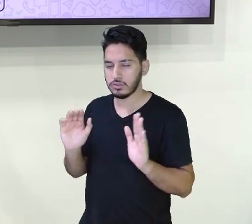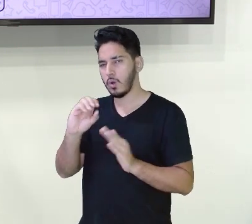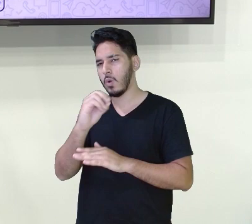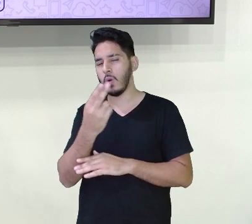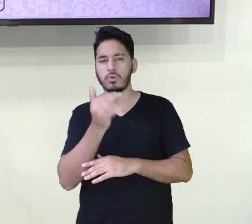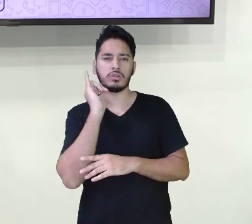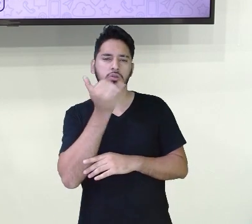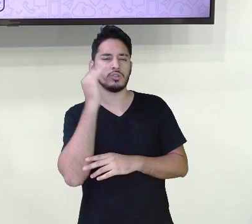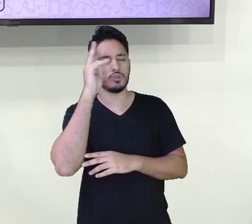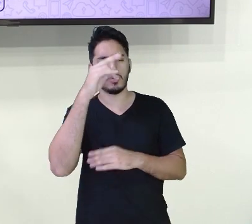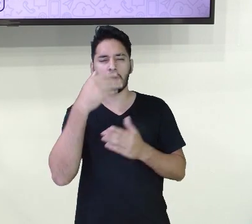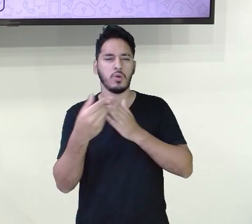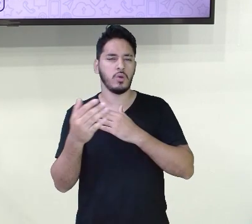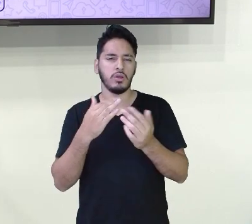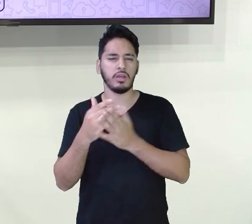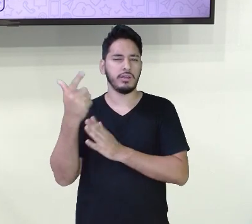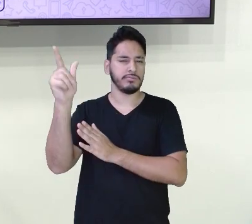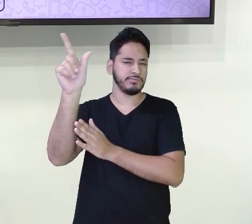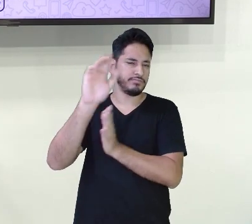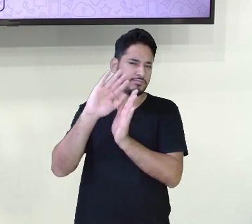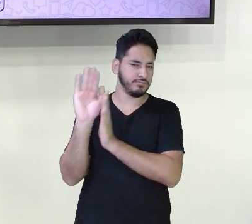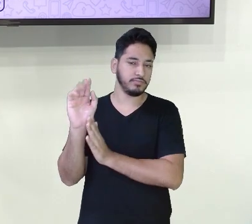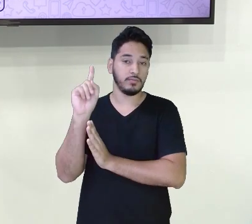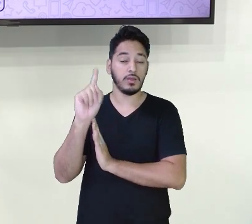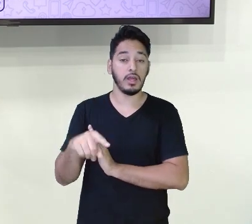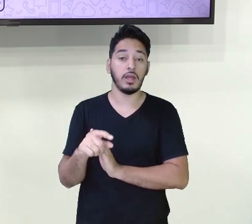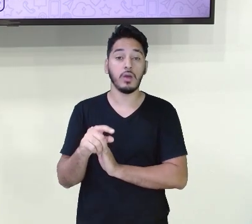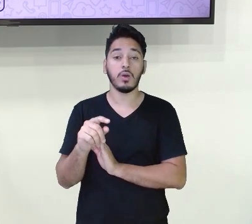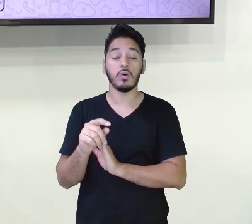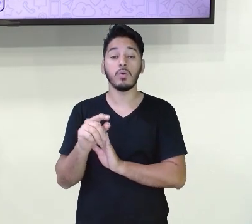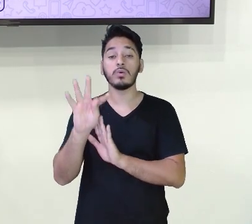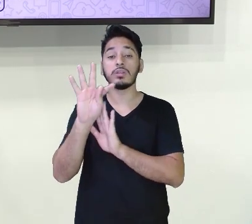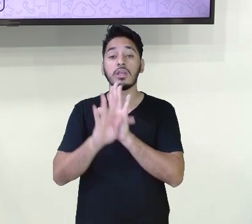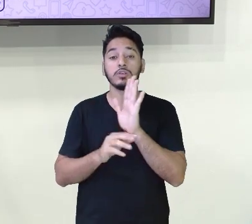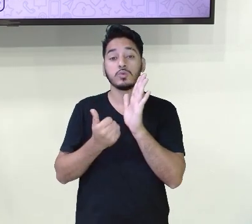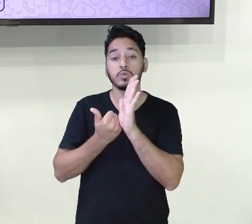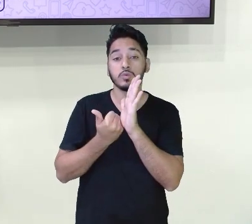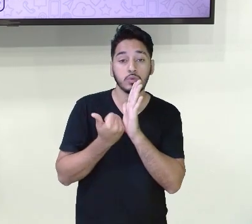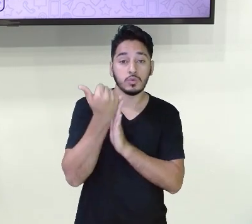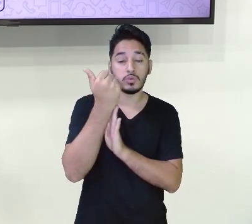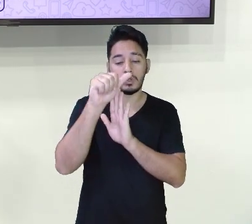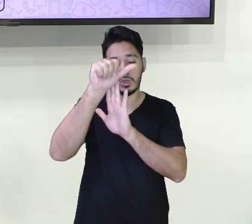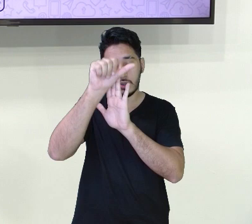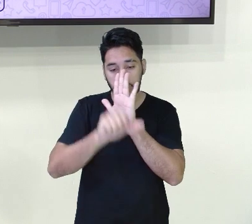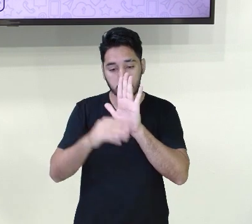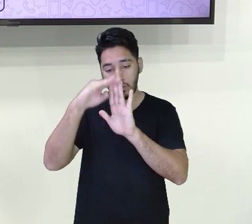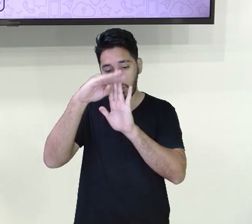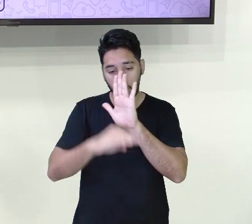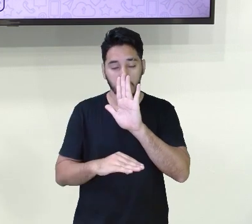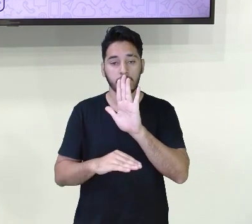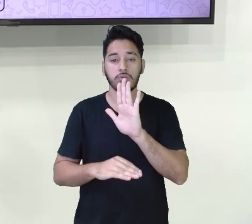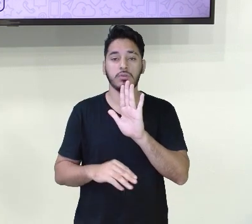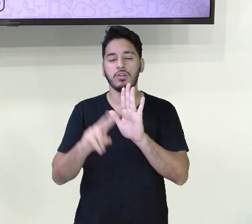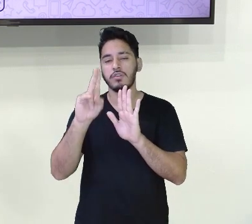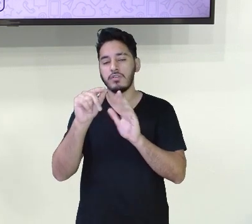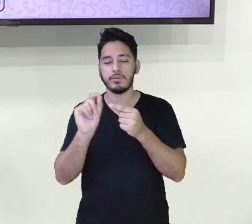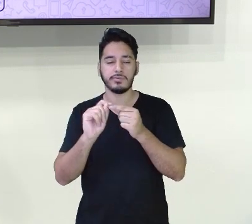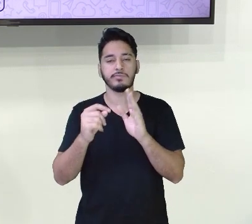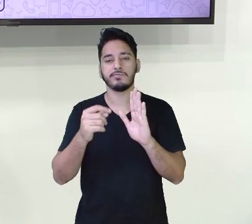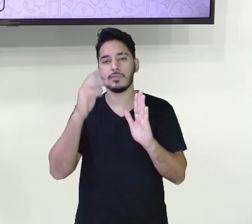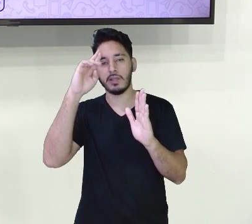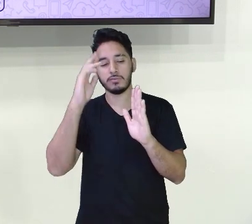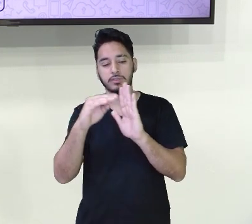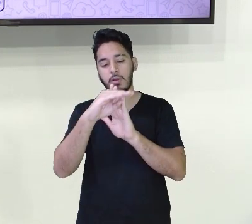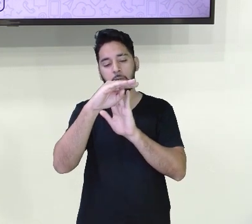contar uma história qualquer sobre qualquer outro fato. É um texto corrido, certo? Ele vai respeitar, no caso,